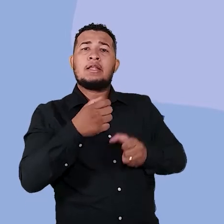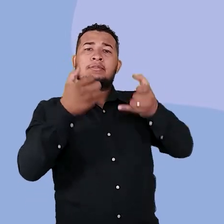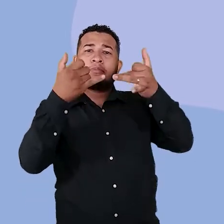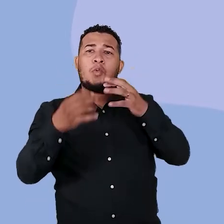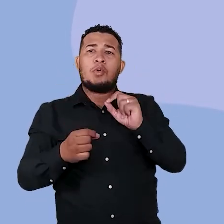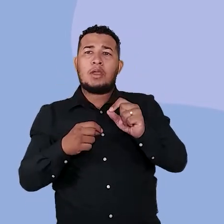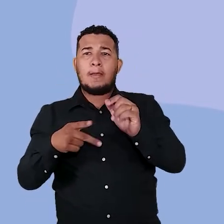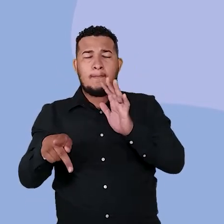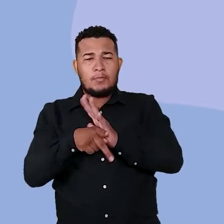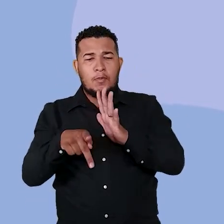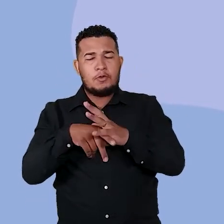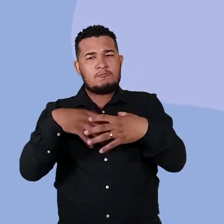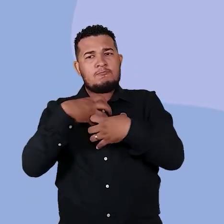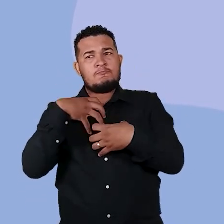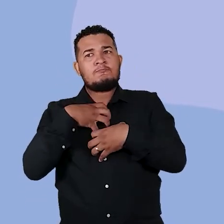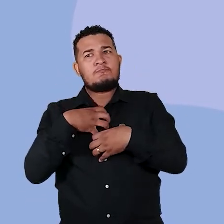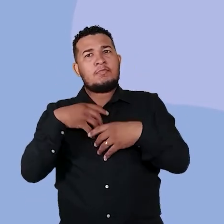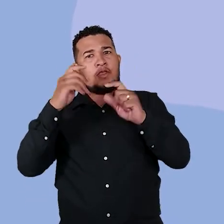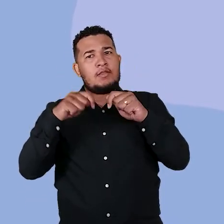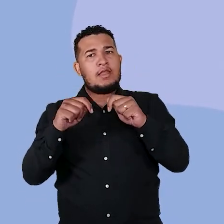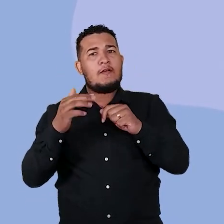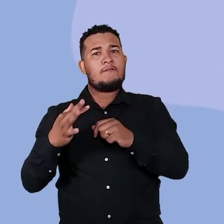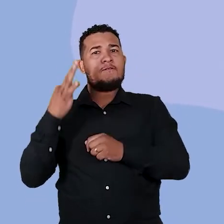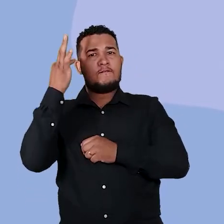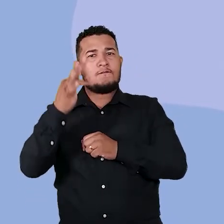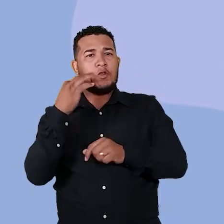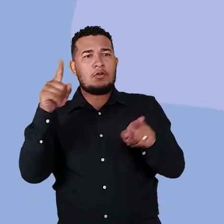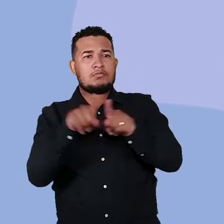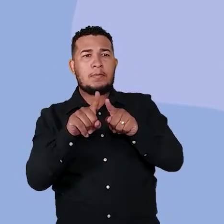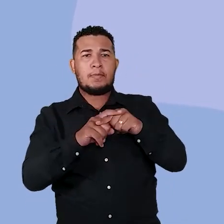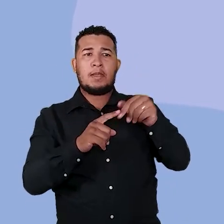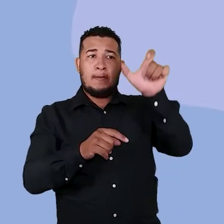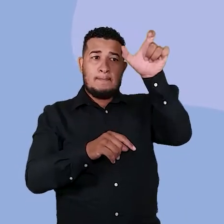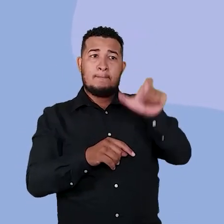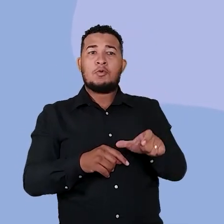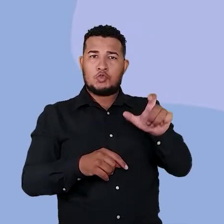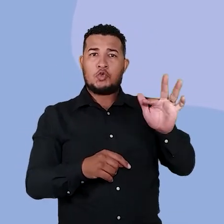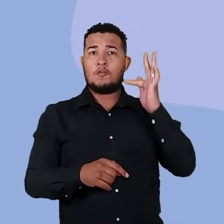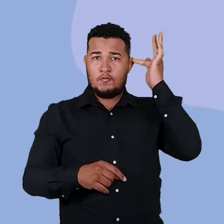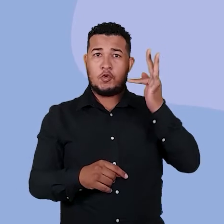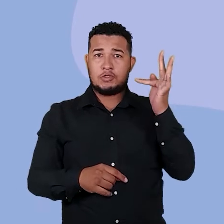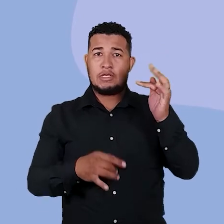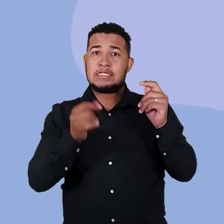o movimento que caracteriza o filósofo e a filosofia